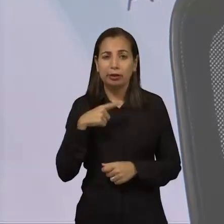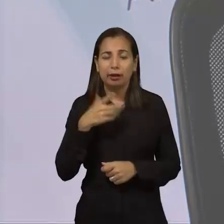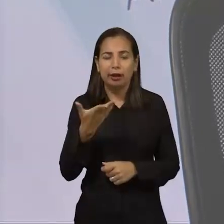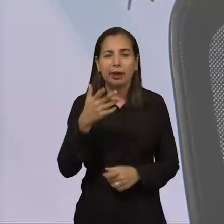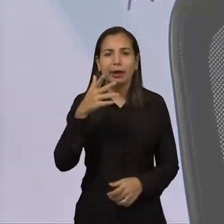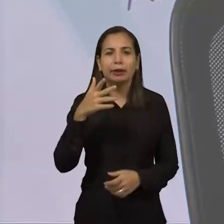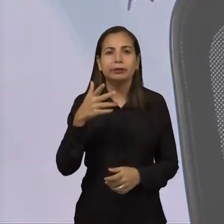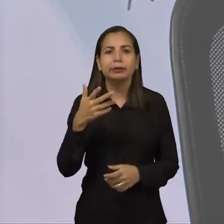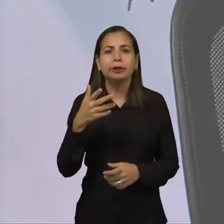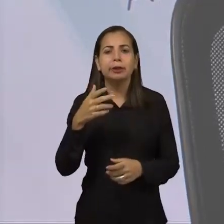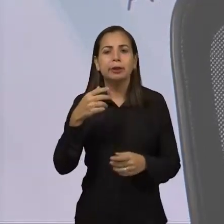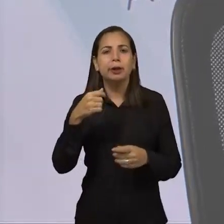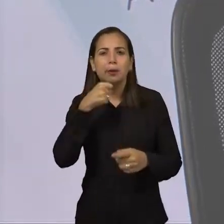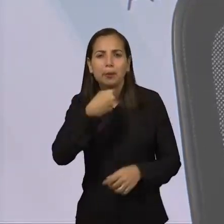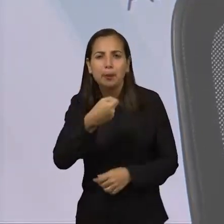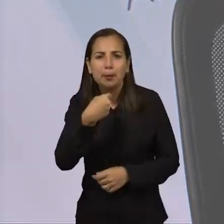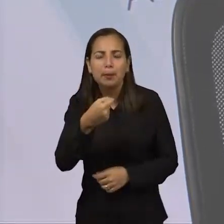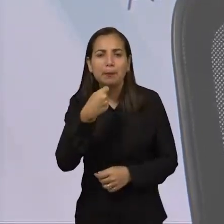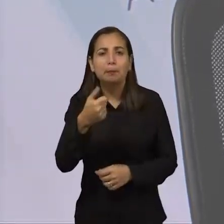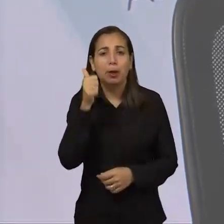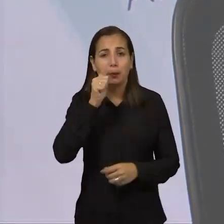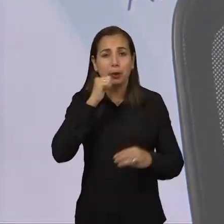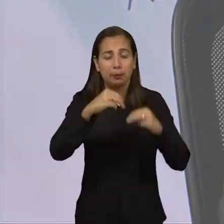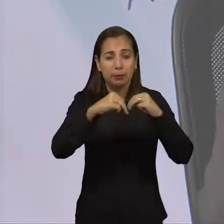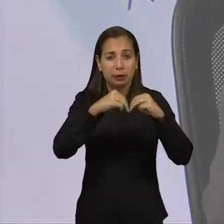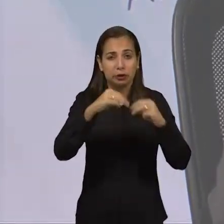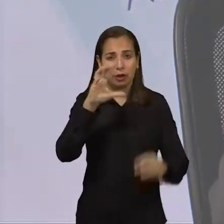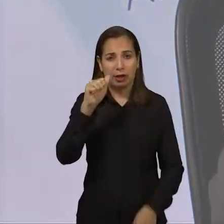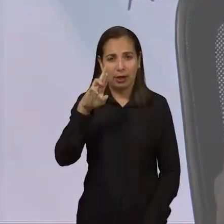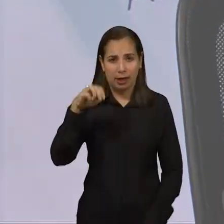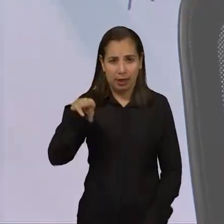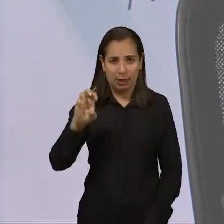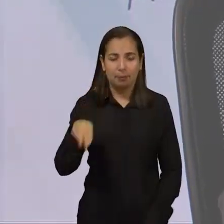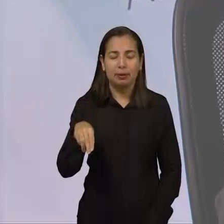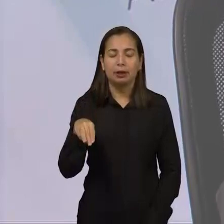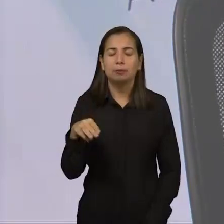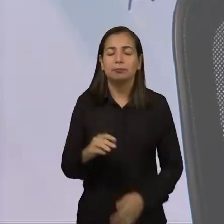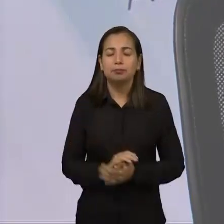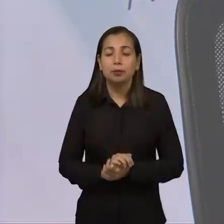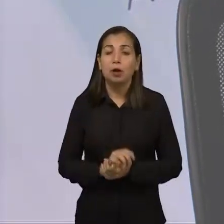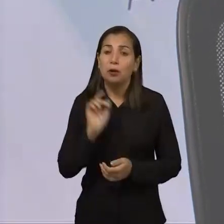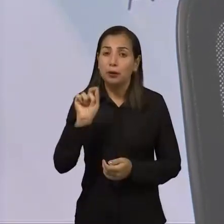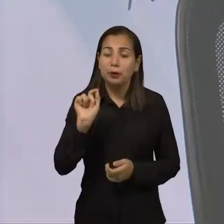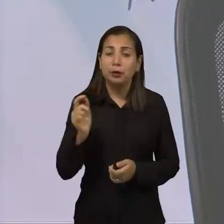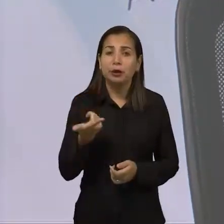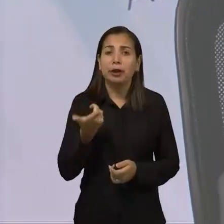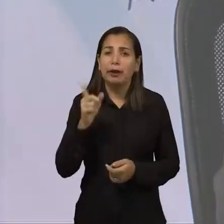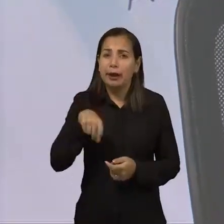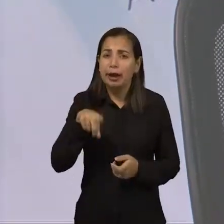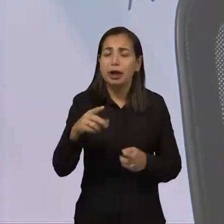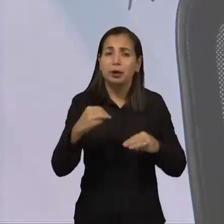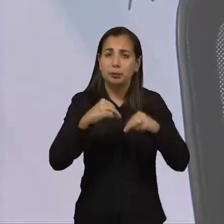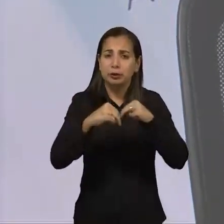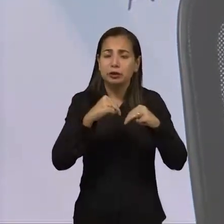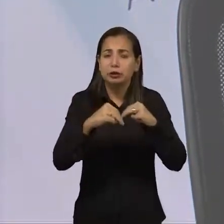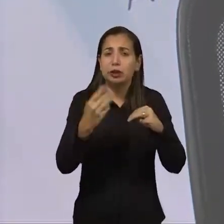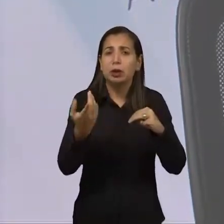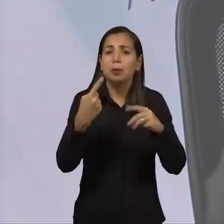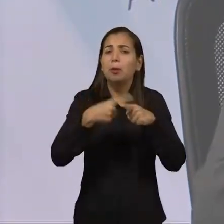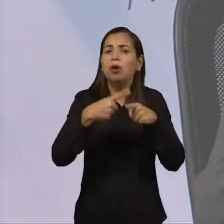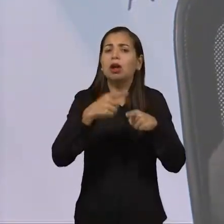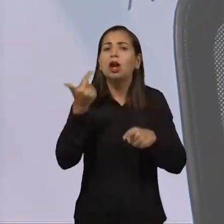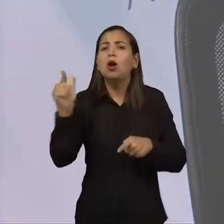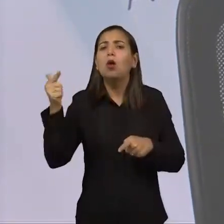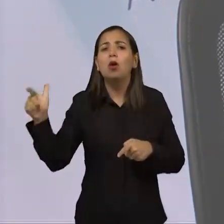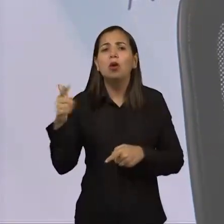Carmen Lúcia, vai o ministro Barroso, vai o ministro Fux. Por quê? Por que não vai ministro Gilmar? Por que não vai ministro Marco